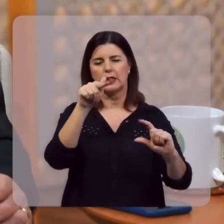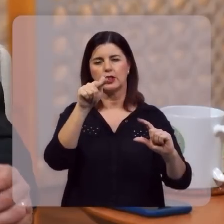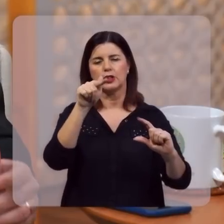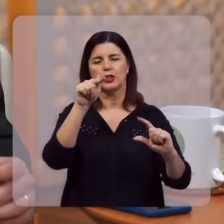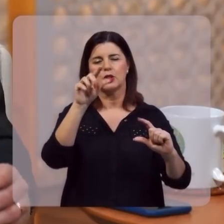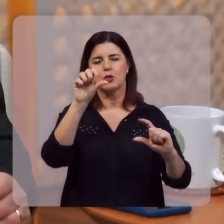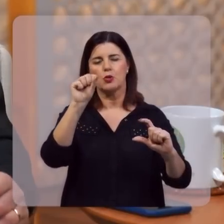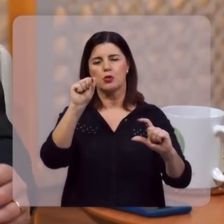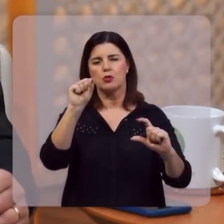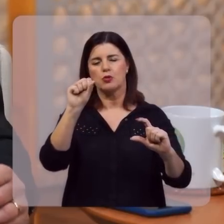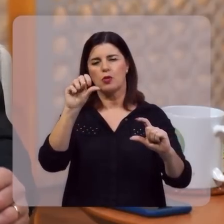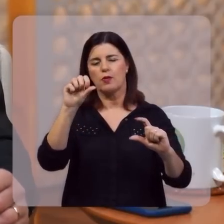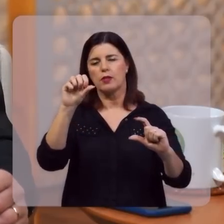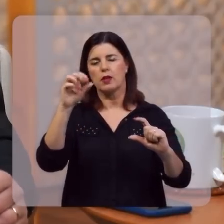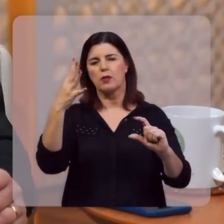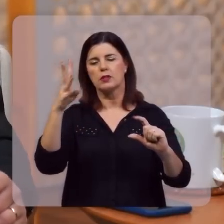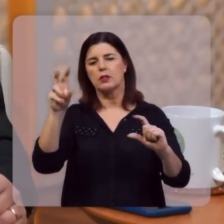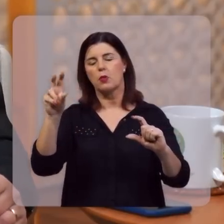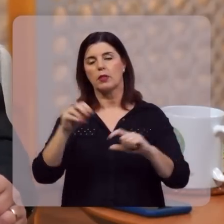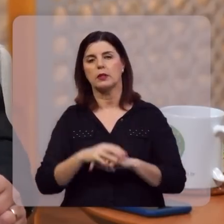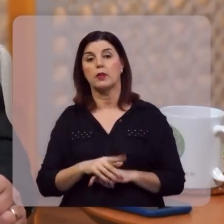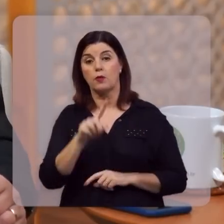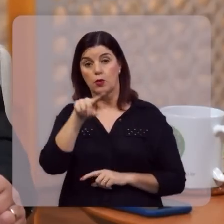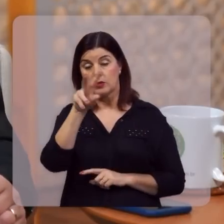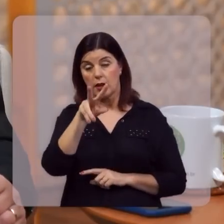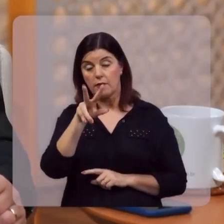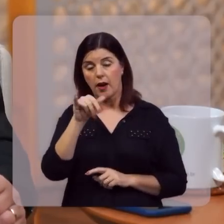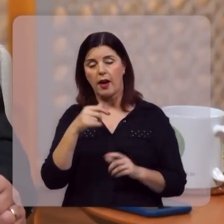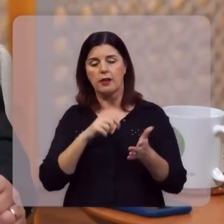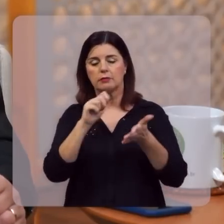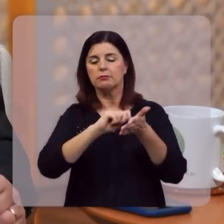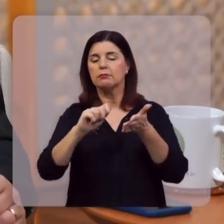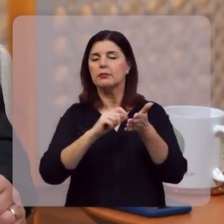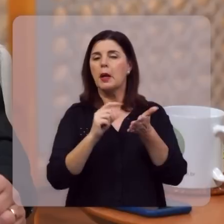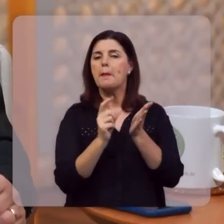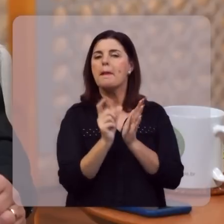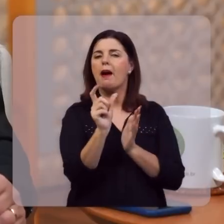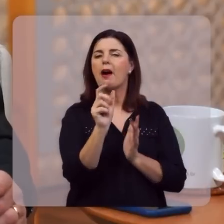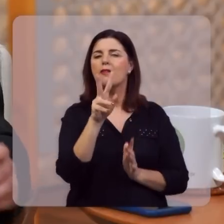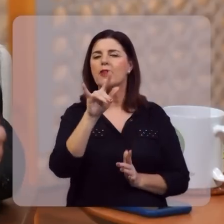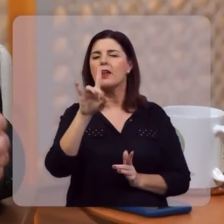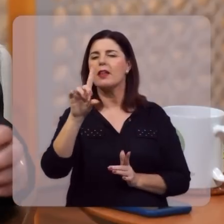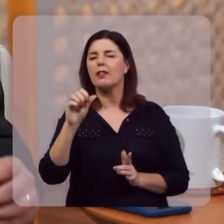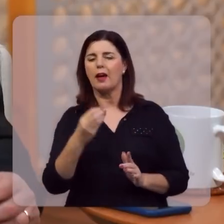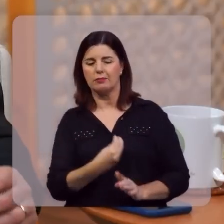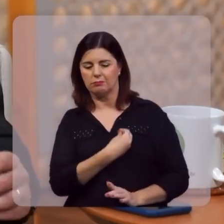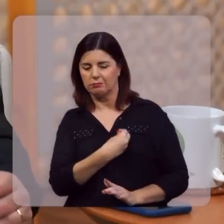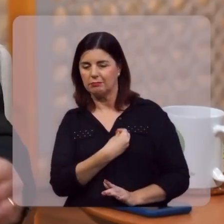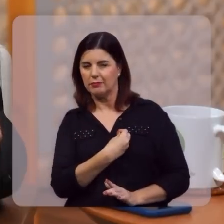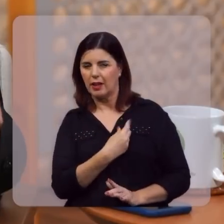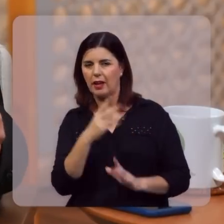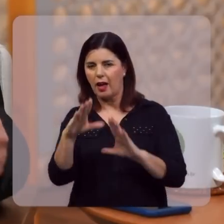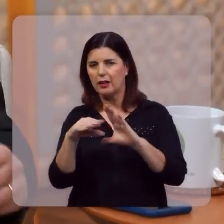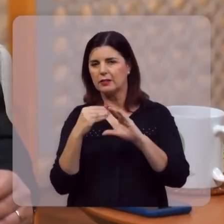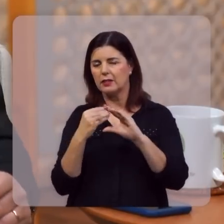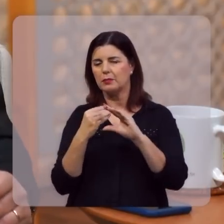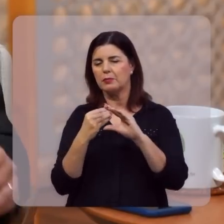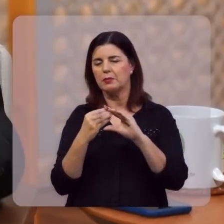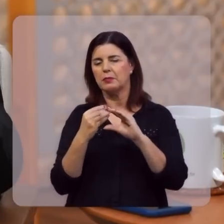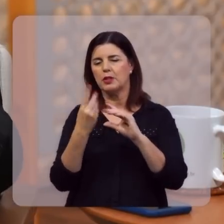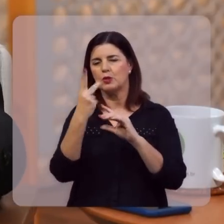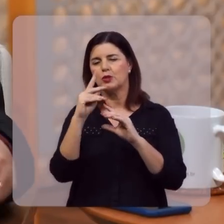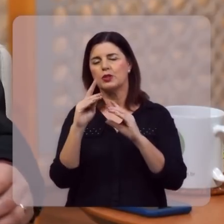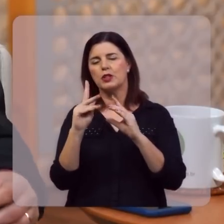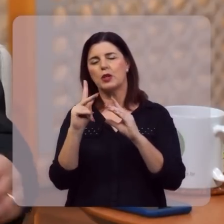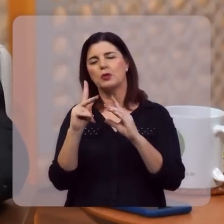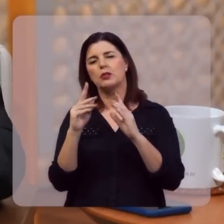947 18 94 50. Você vai escrever lá na sua mensagem a palavra vida e vai receber aí no seu telefone